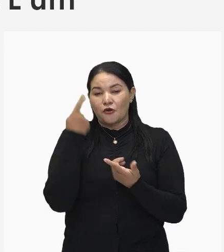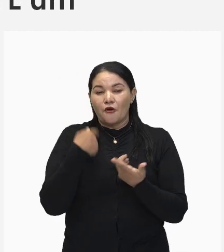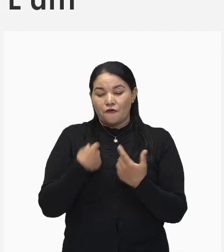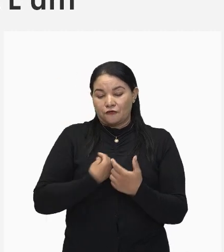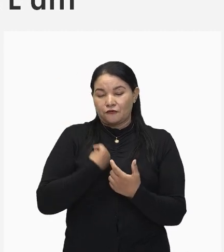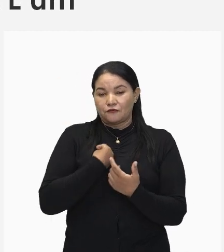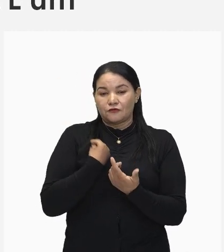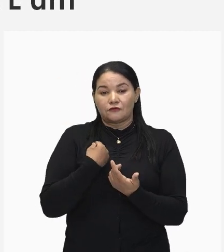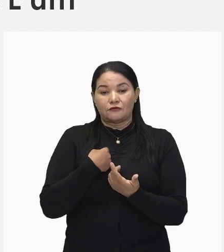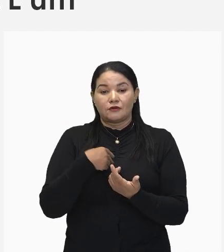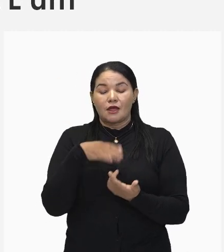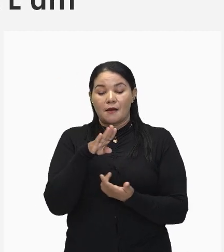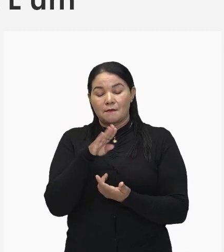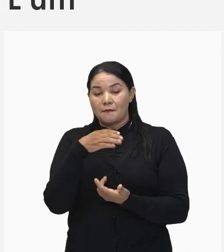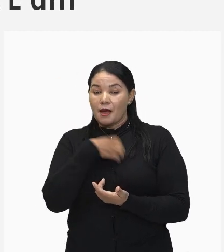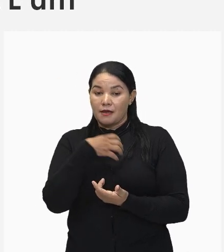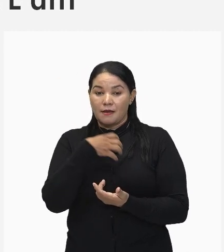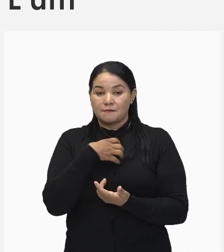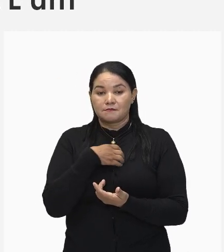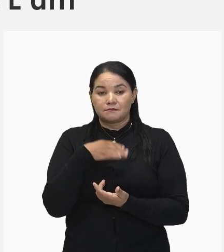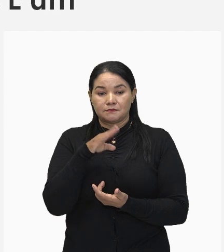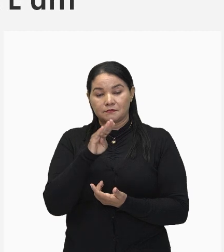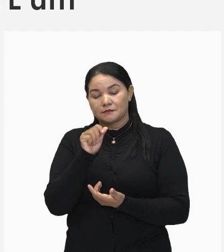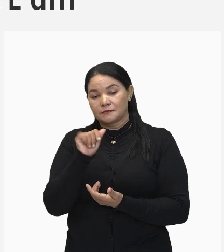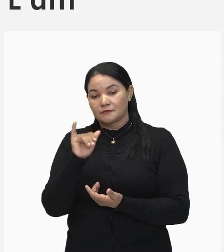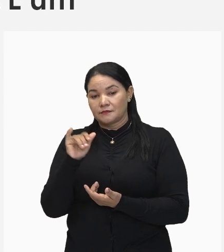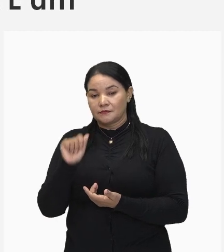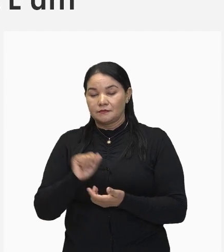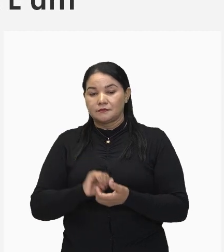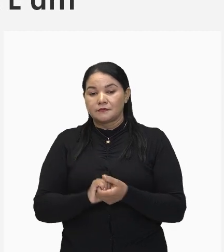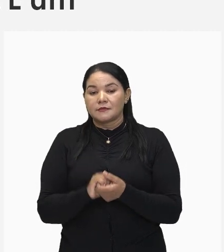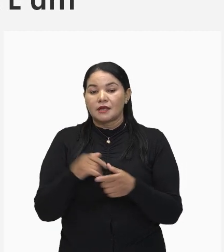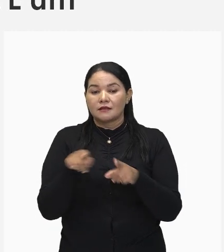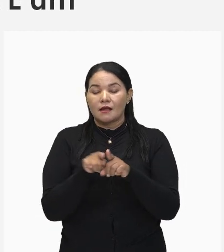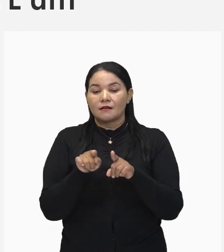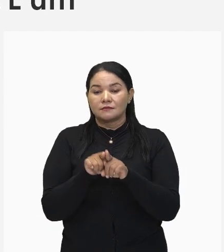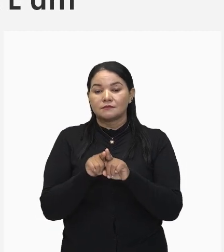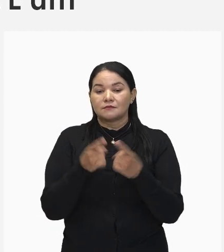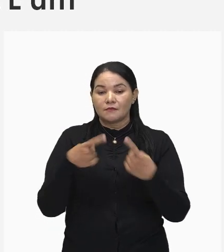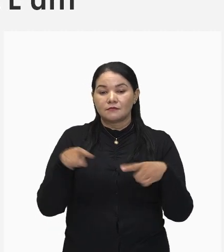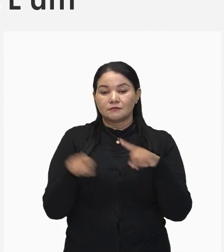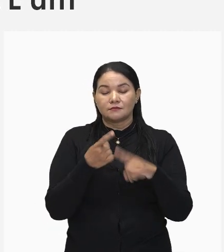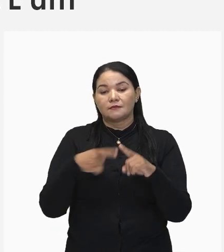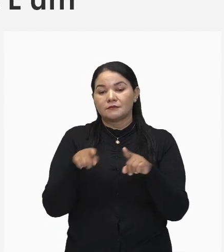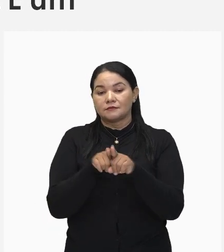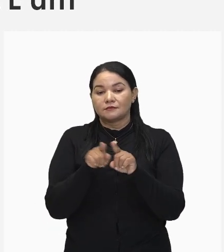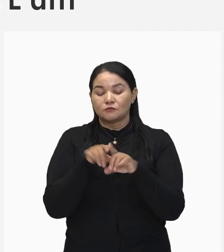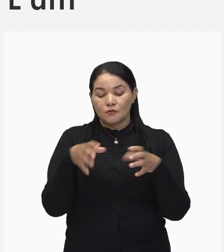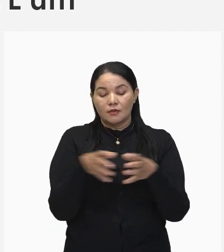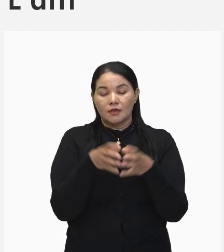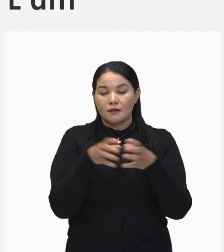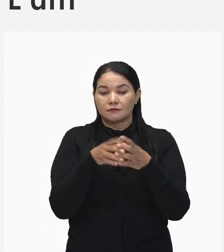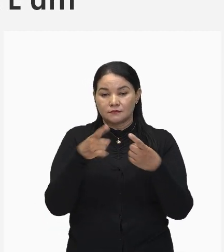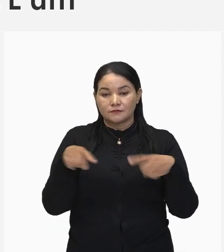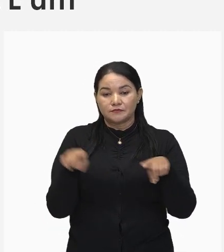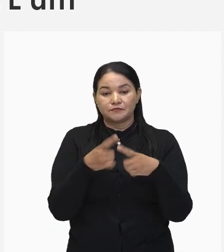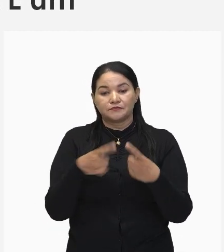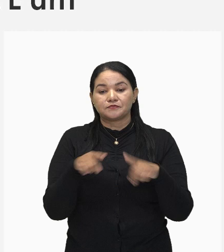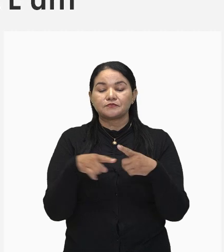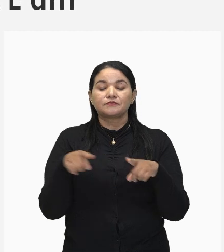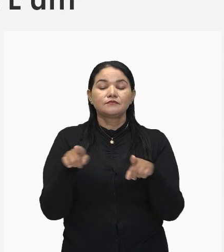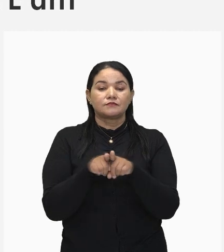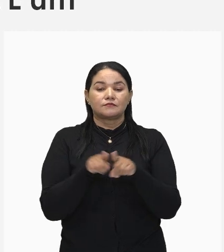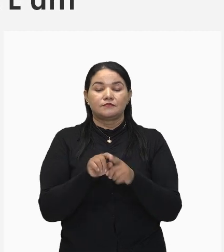bastante complexo, pois também inclui a cantoria e a orquestra que acompanha a marchinha.